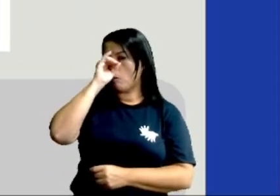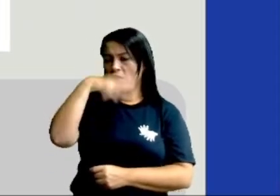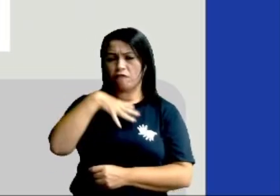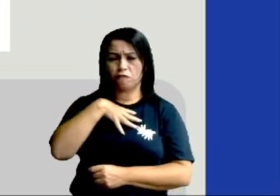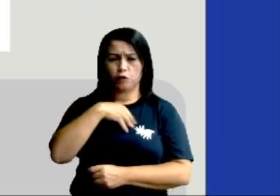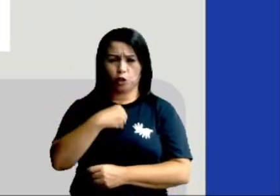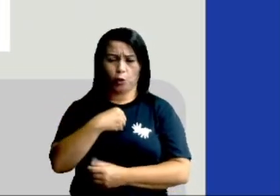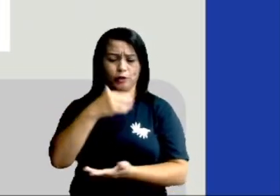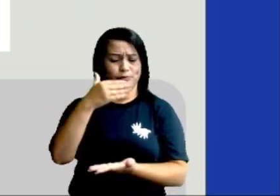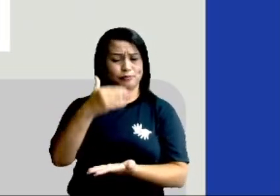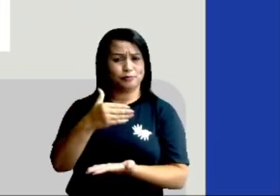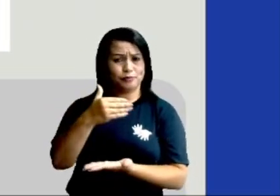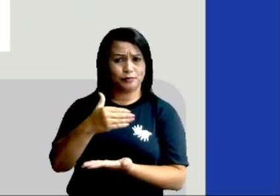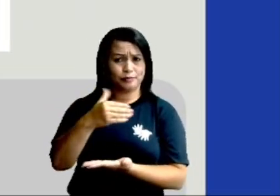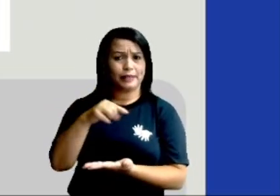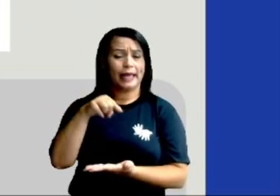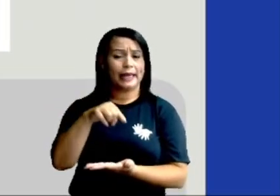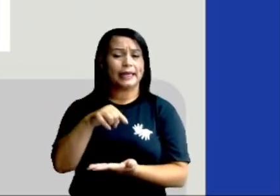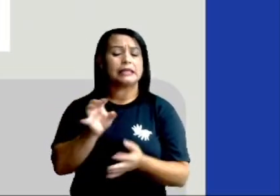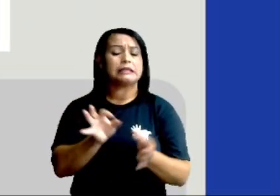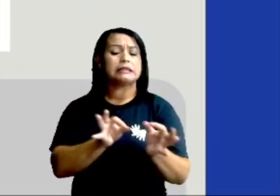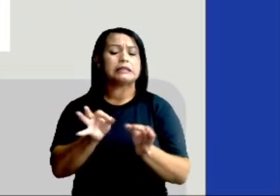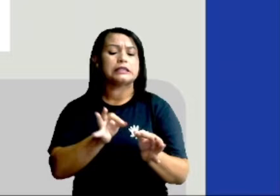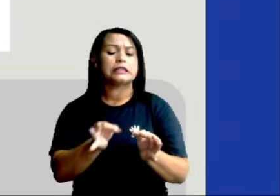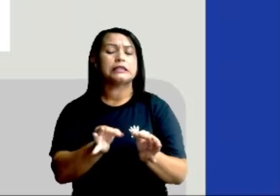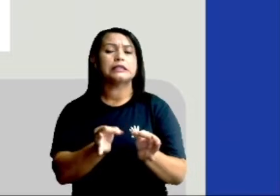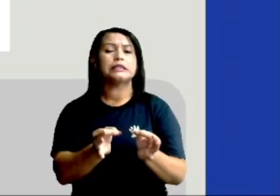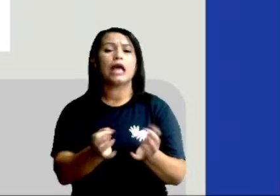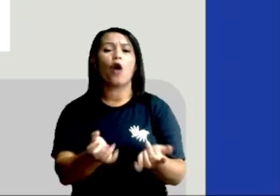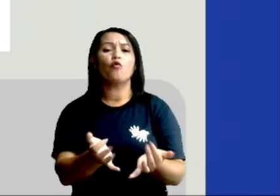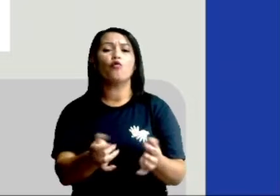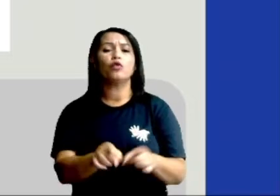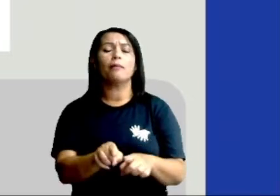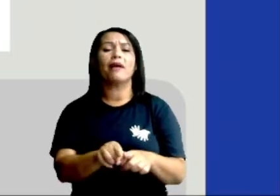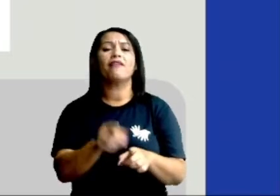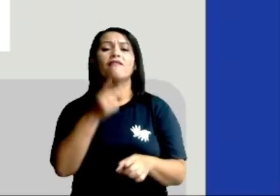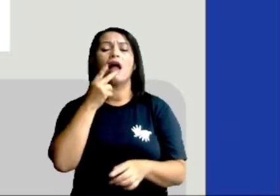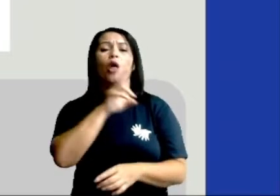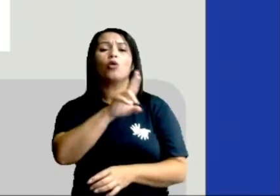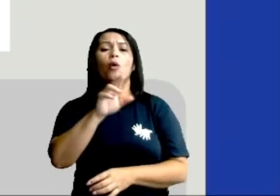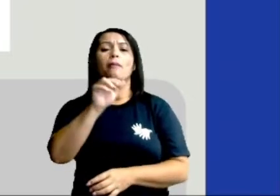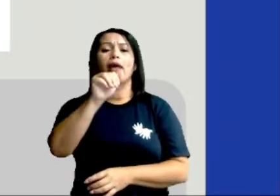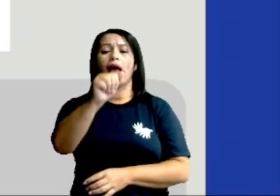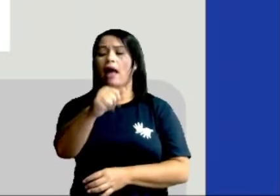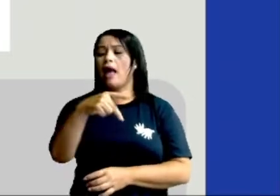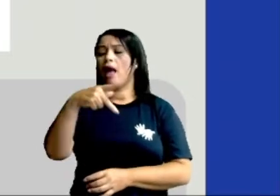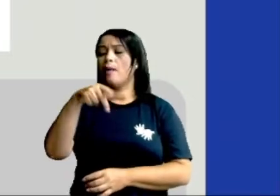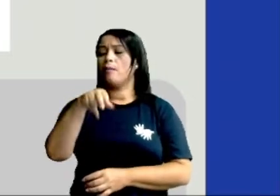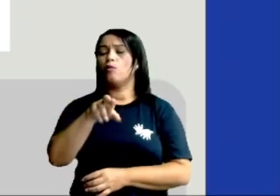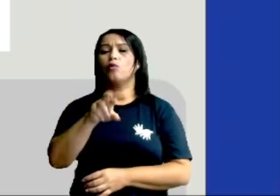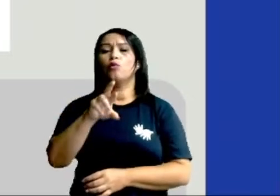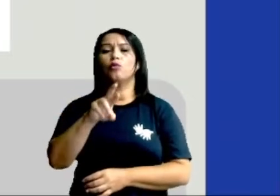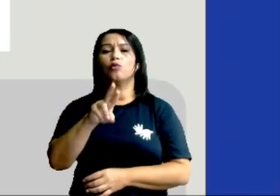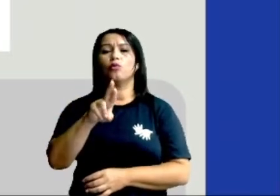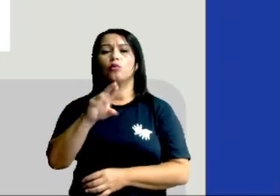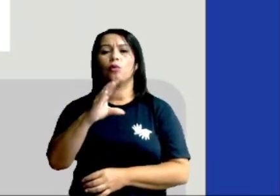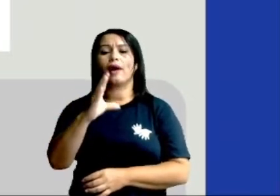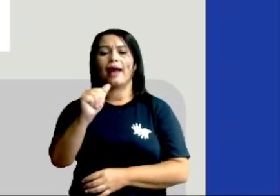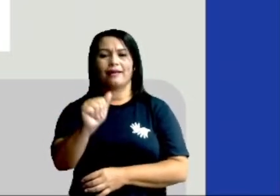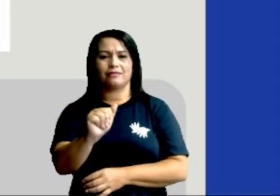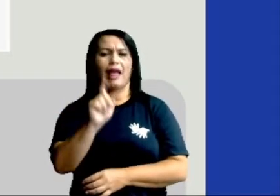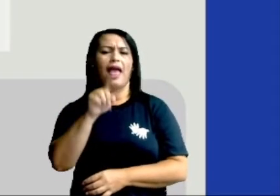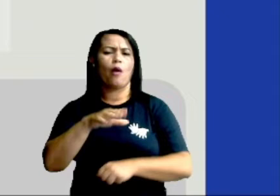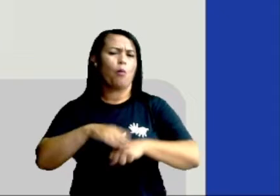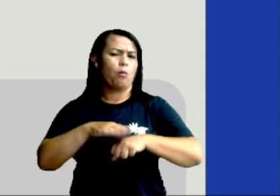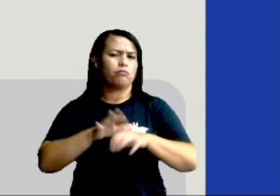um porquinho novo, onde eles preparam, e quando eles falam em a pururuca, é o modo de preparar esse leitão.